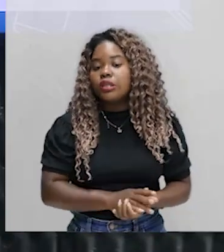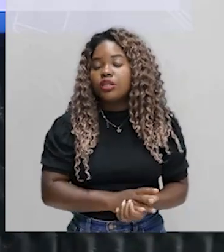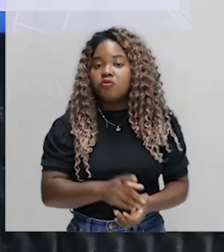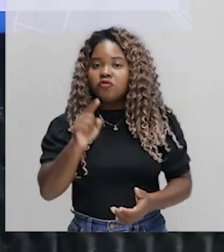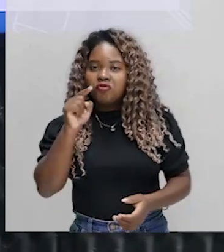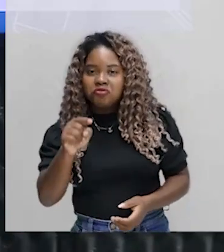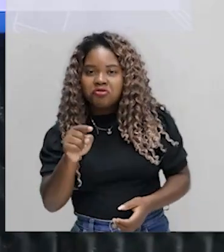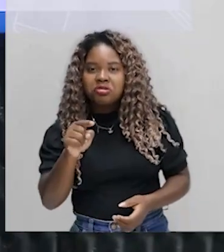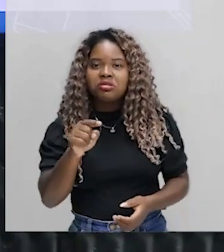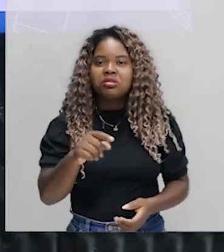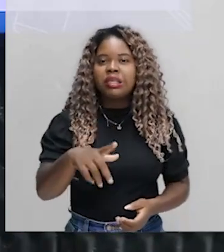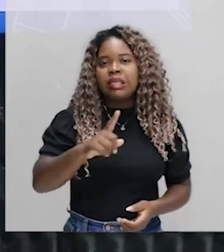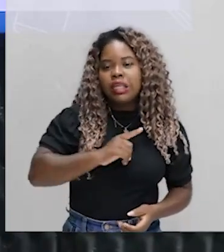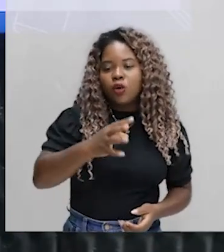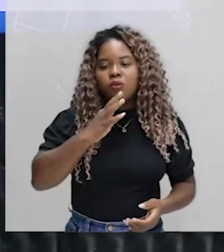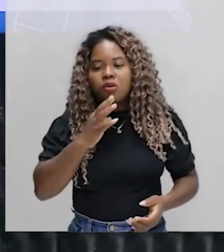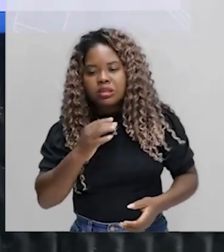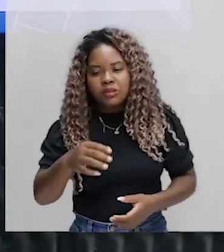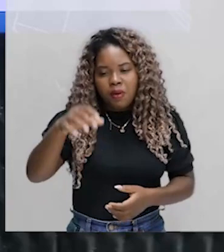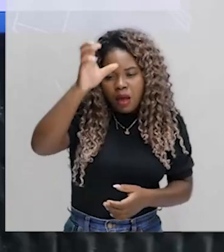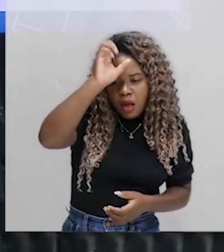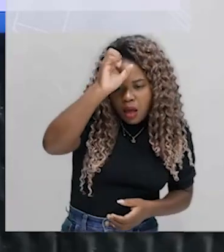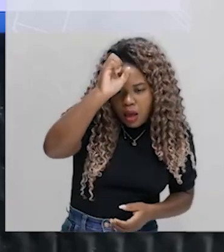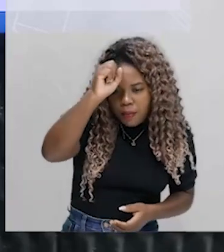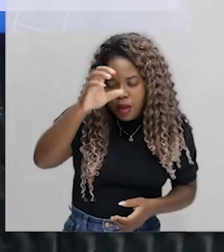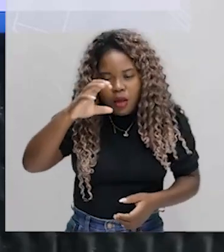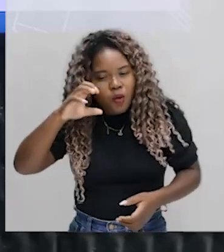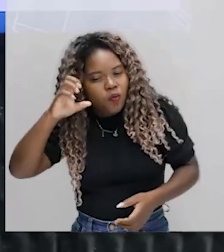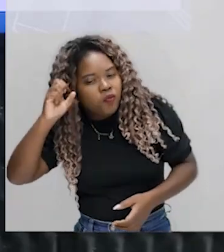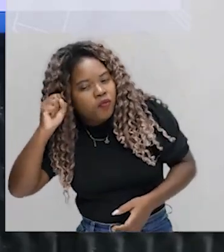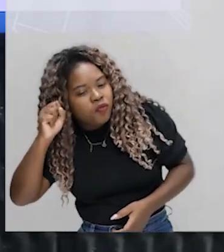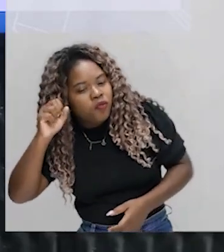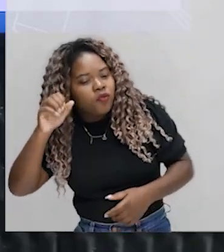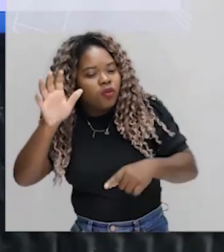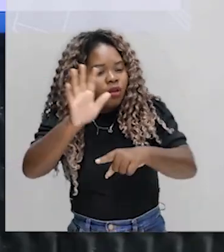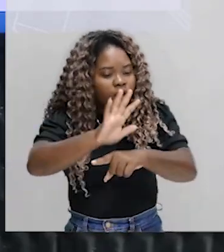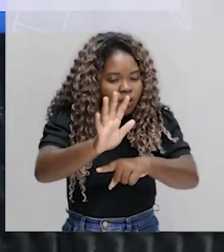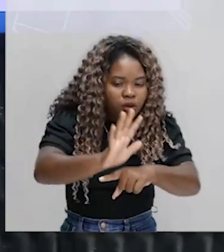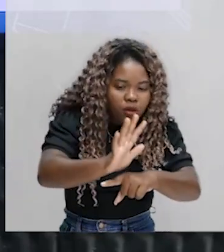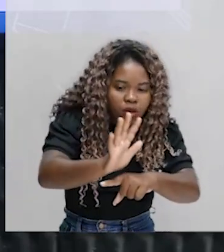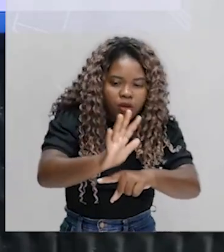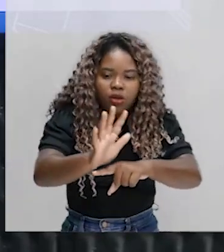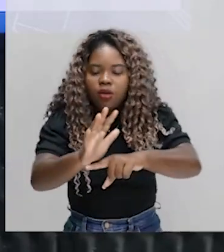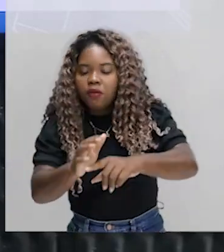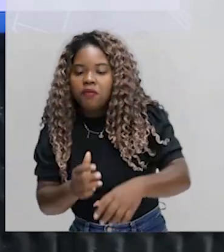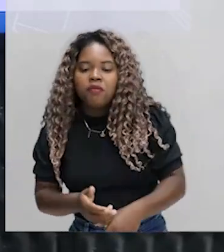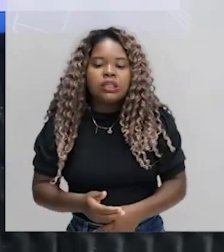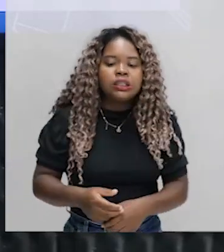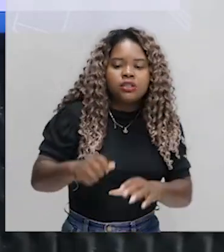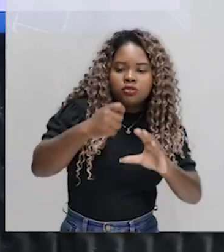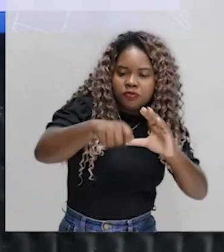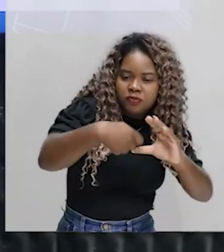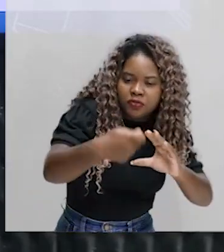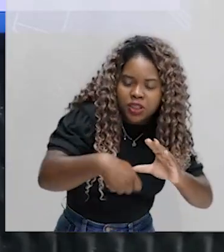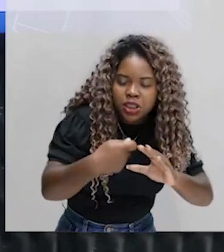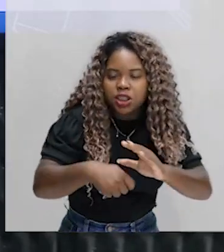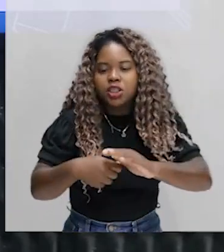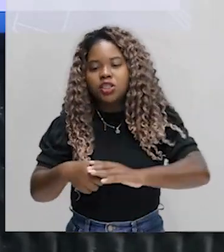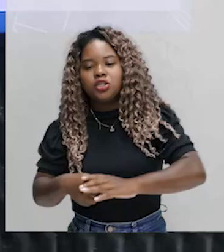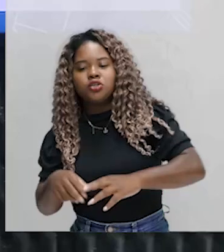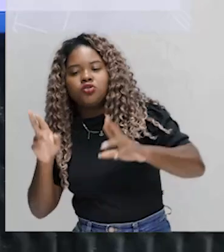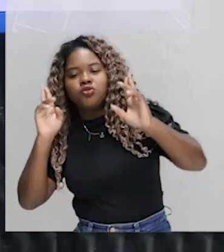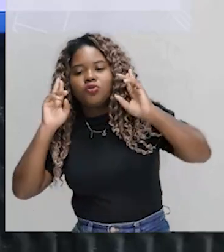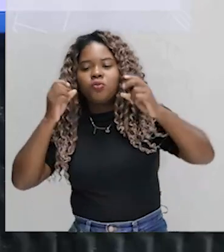você tiver conhecimento, ouvir, assistir vídeos, ouvir músicas, assistir